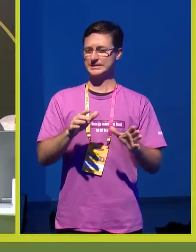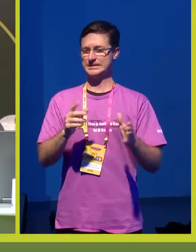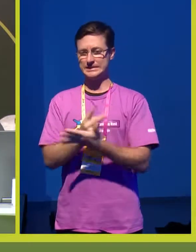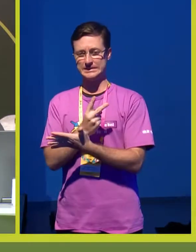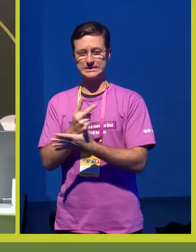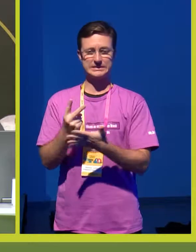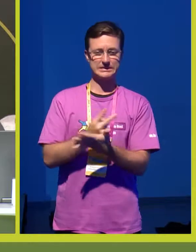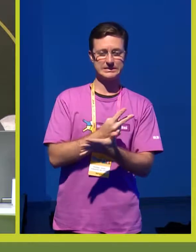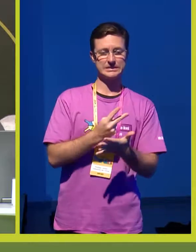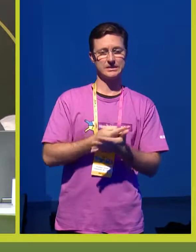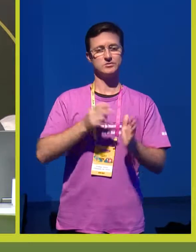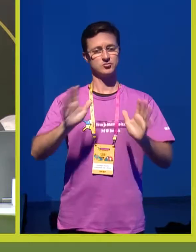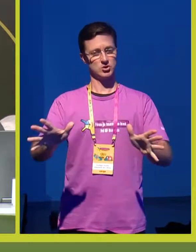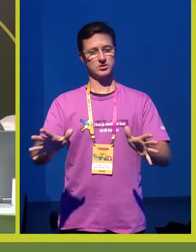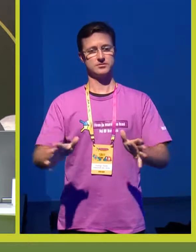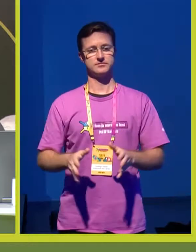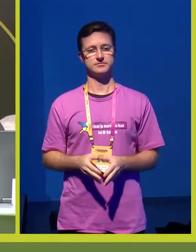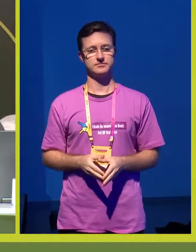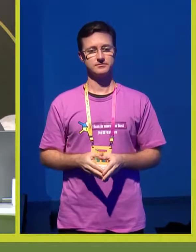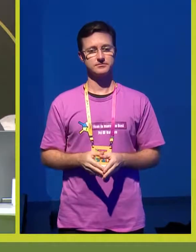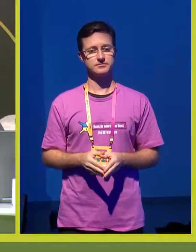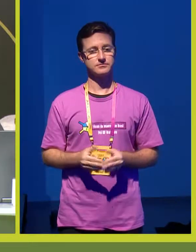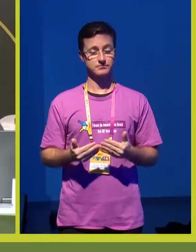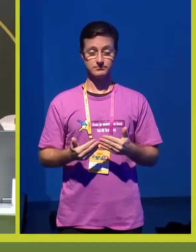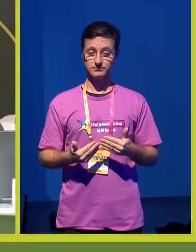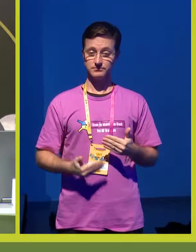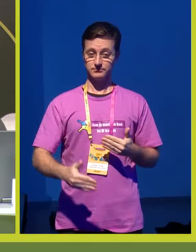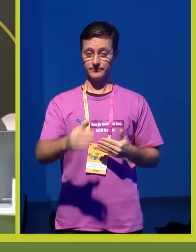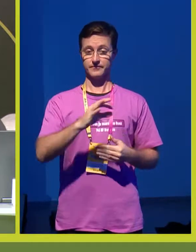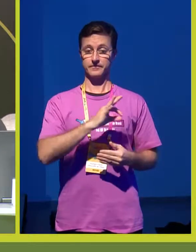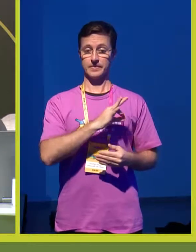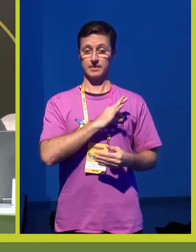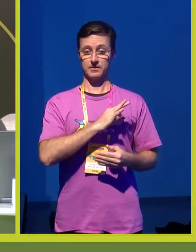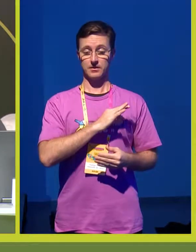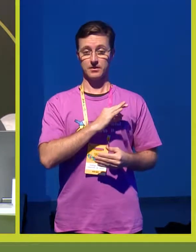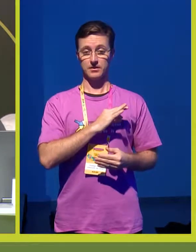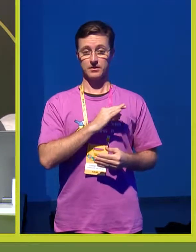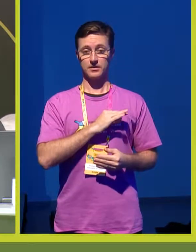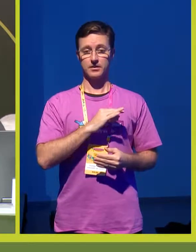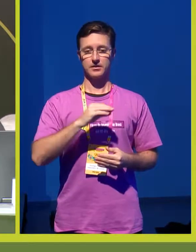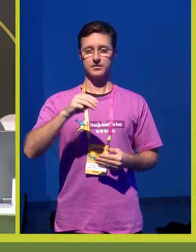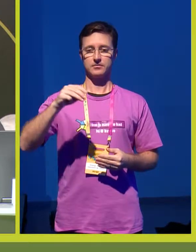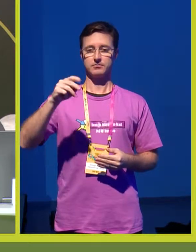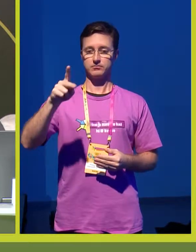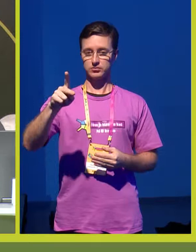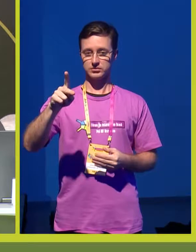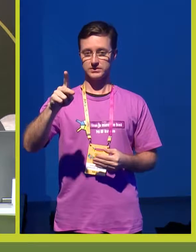já ocorridos. Ela é levada a cabo pelos polícias civis e federal,